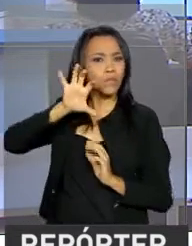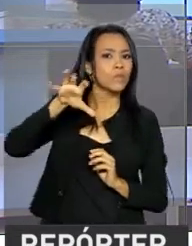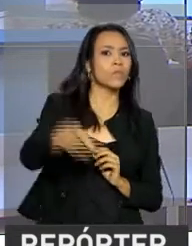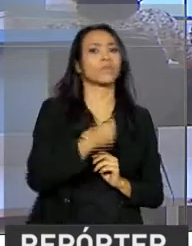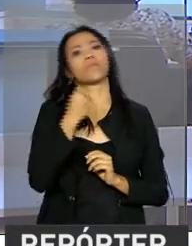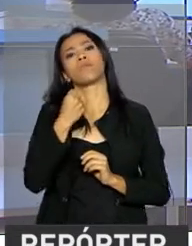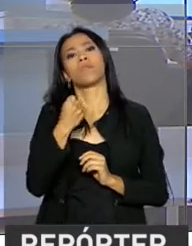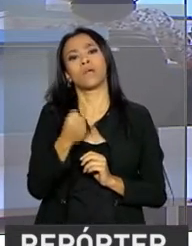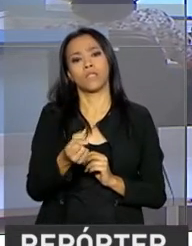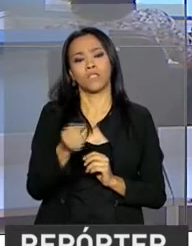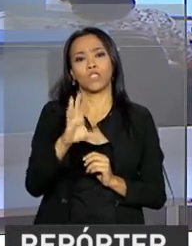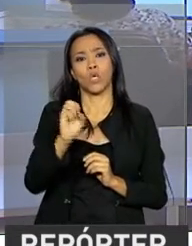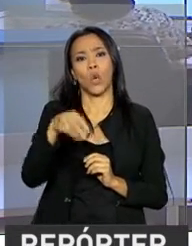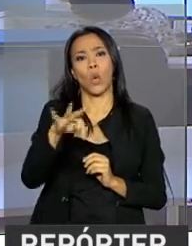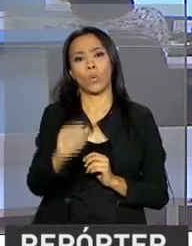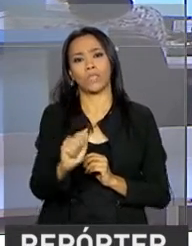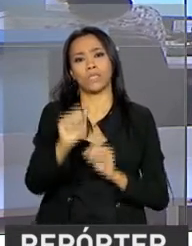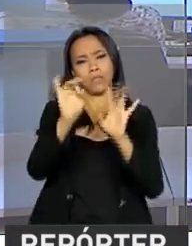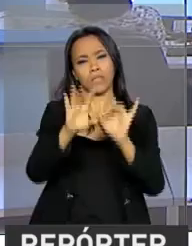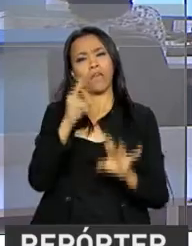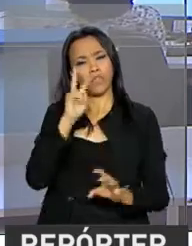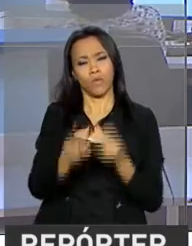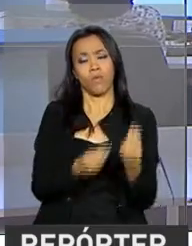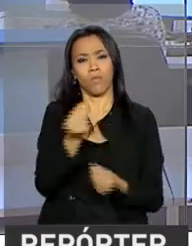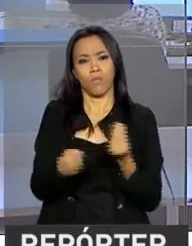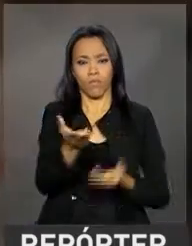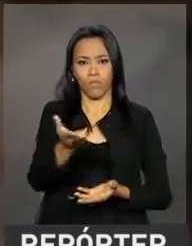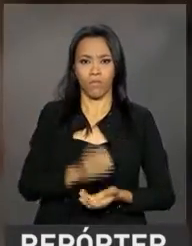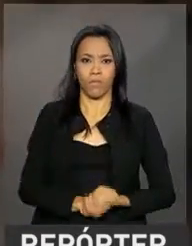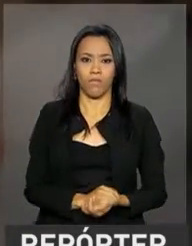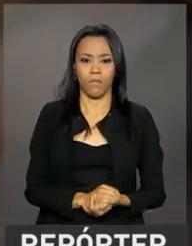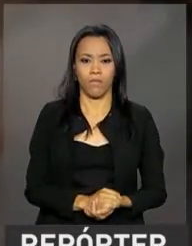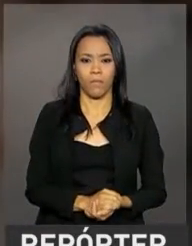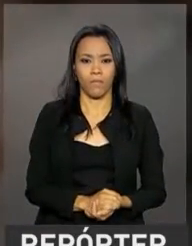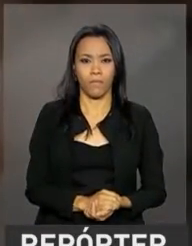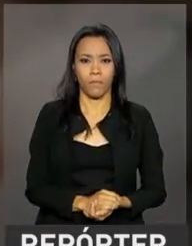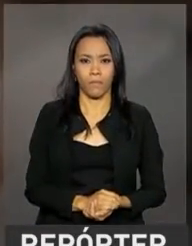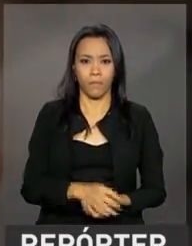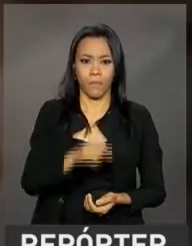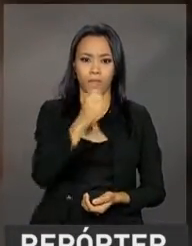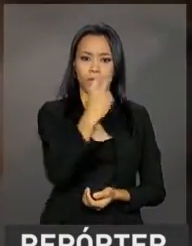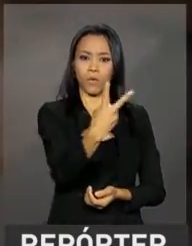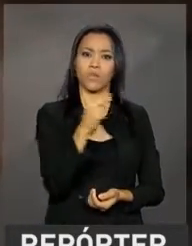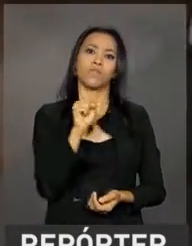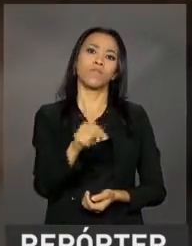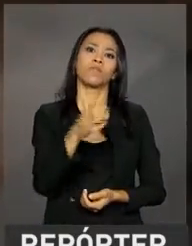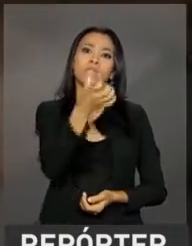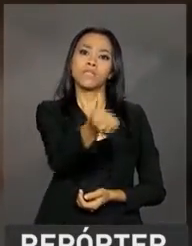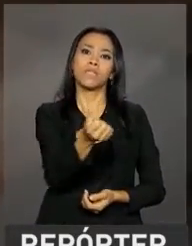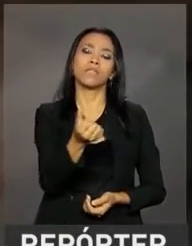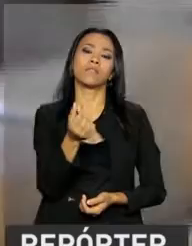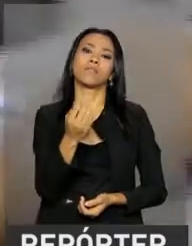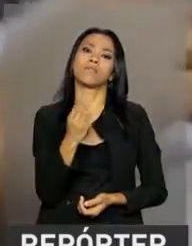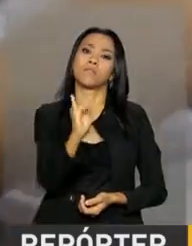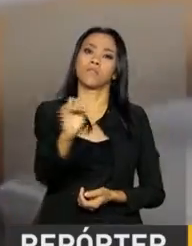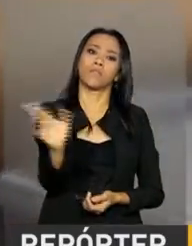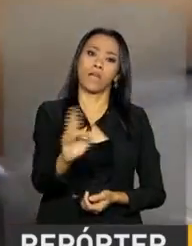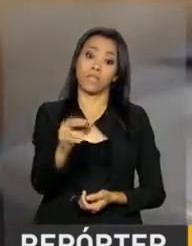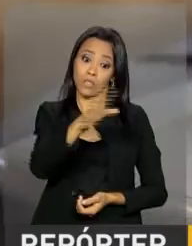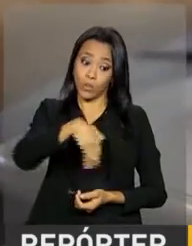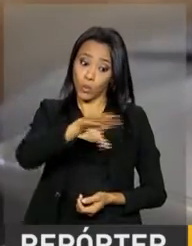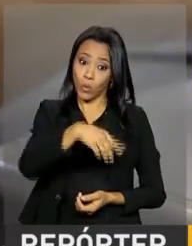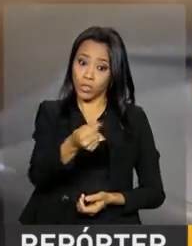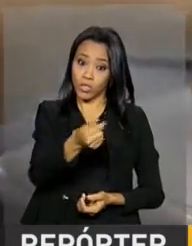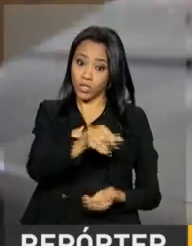de contas especial veja como funciona a 2,6 bilhões de reais todo esse dinheiro